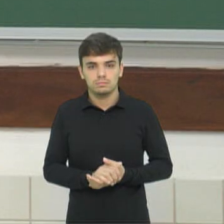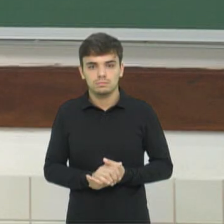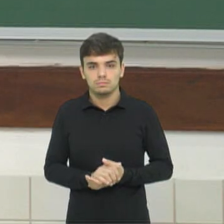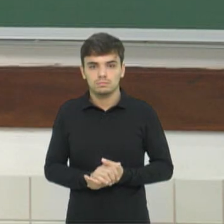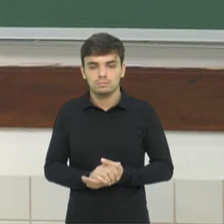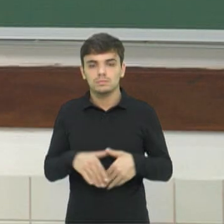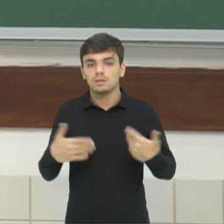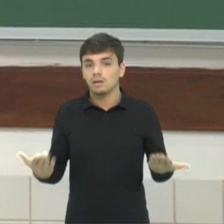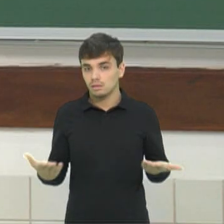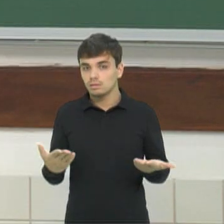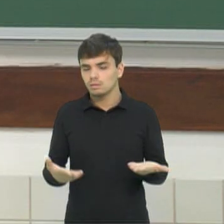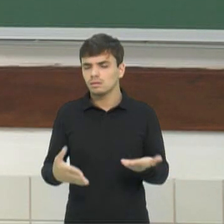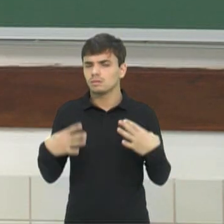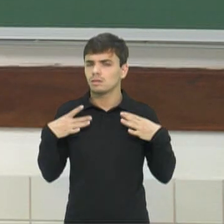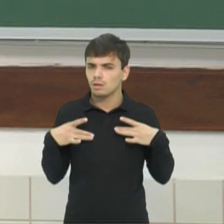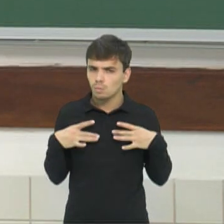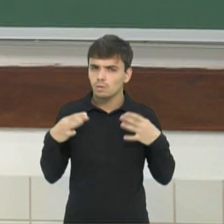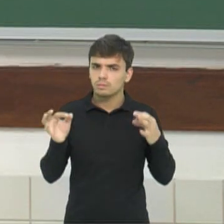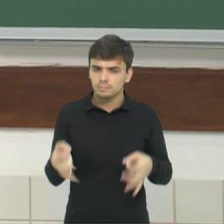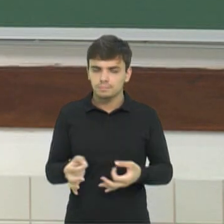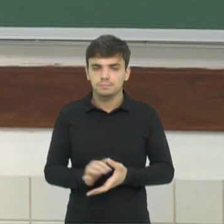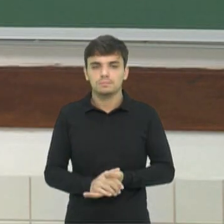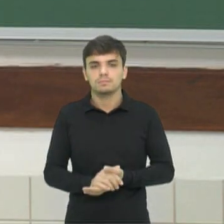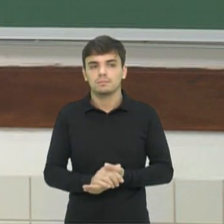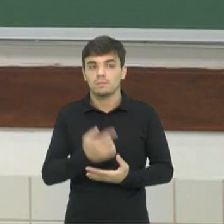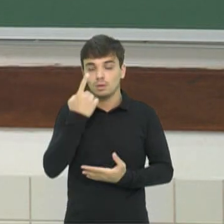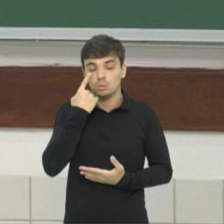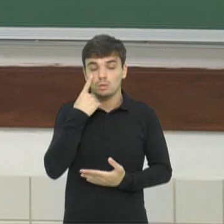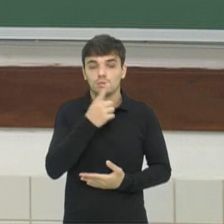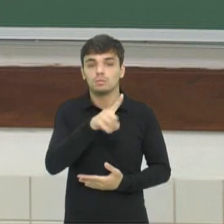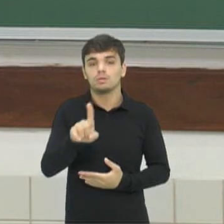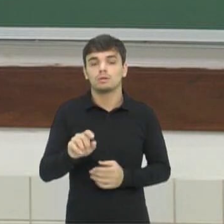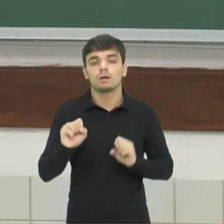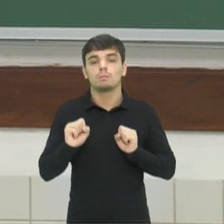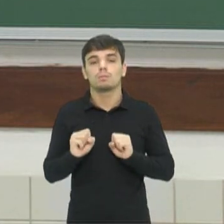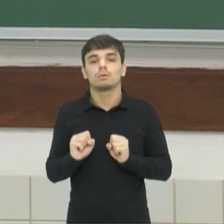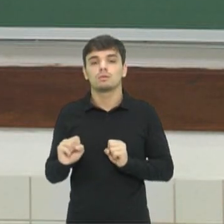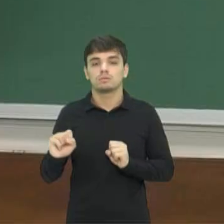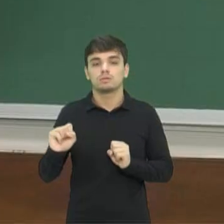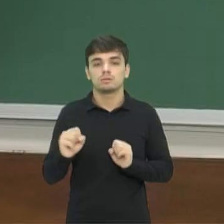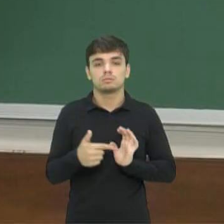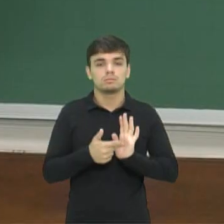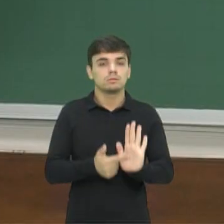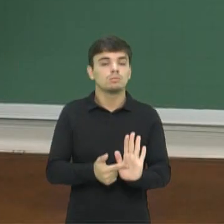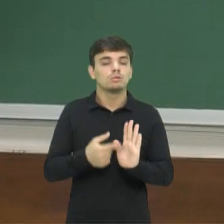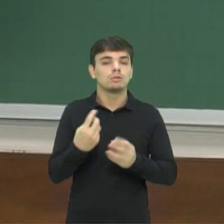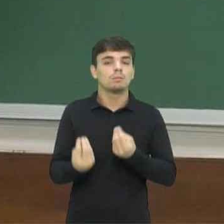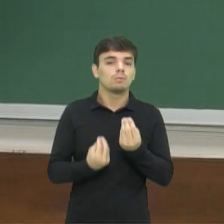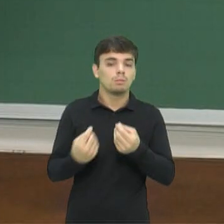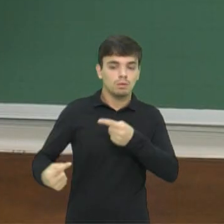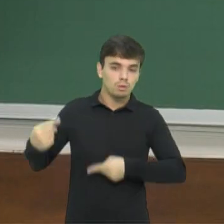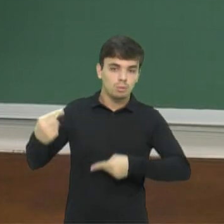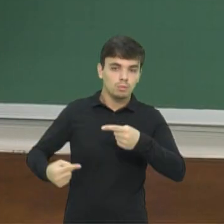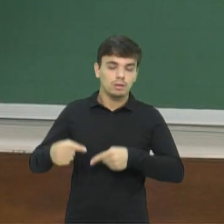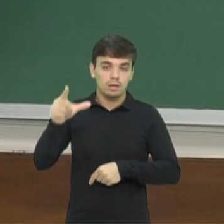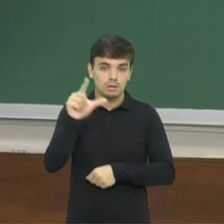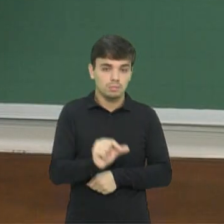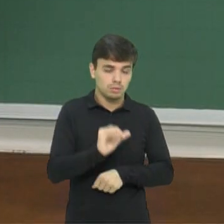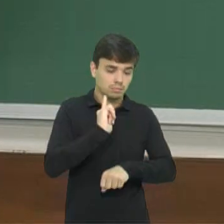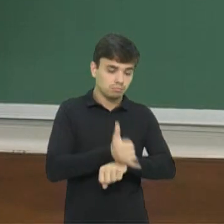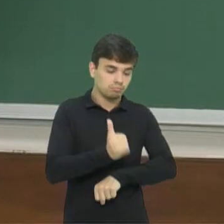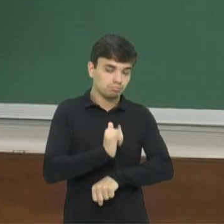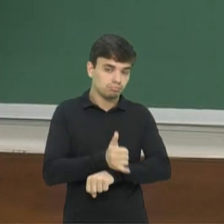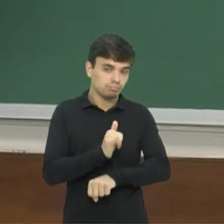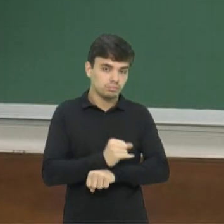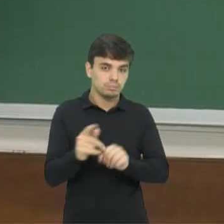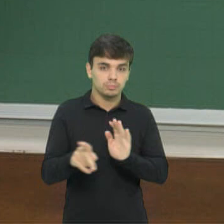E aí, gente? Bem tranquilo também, né? O que aqui é a única coisa que pode indicar uma competição? A diminuição da quantidade de ferro disponível para